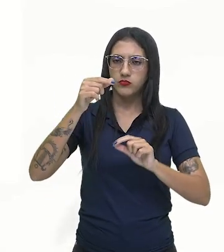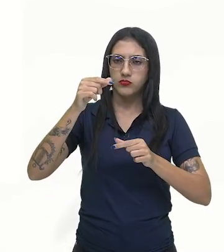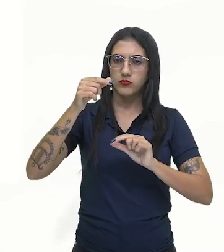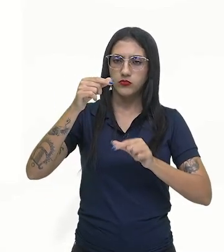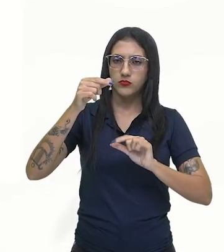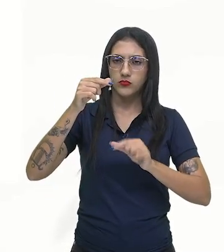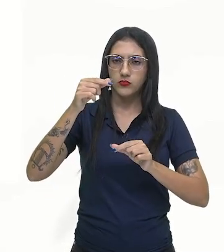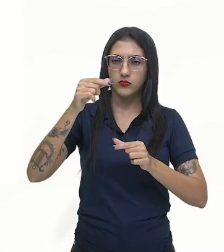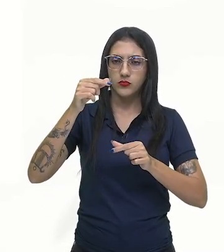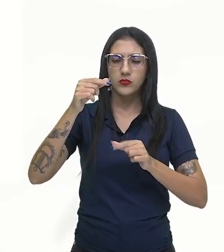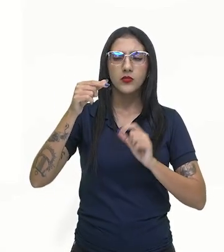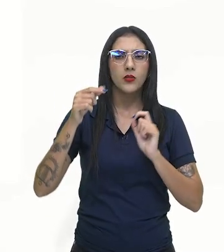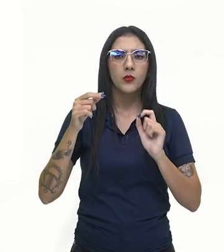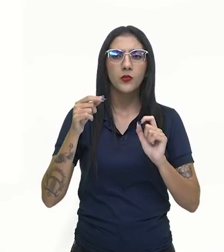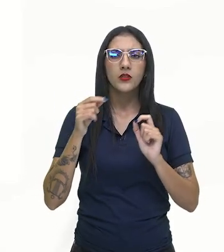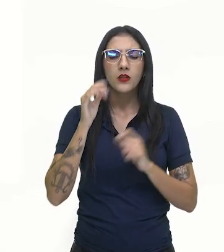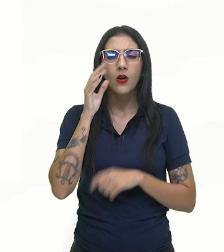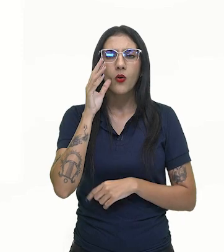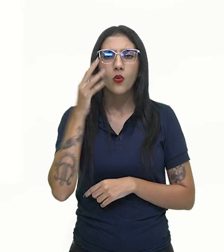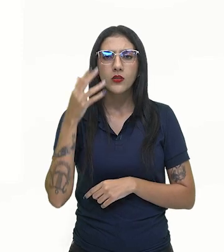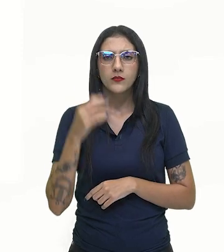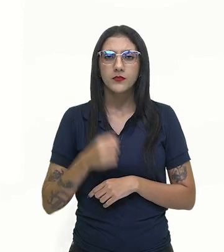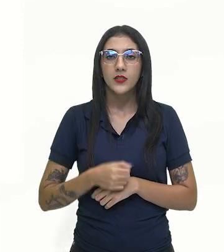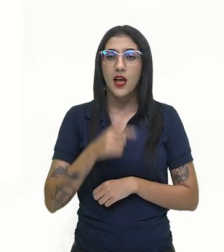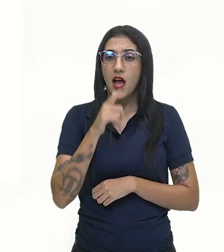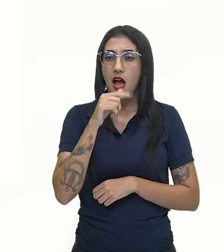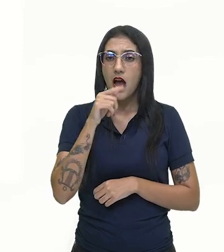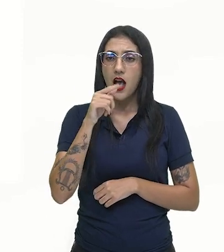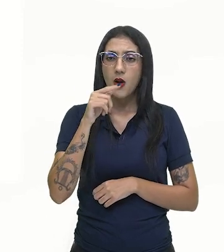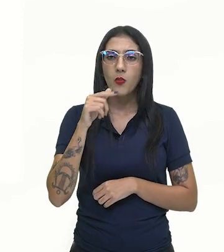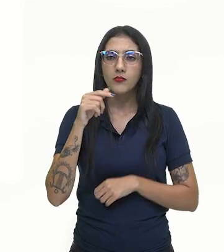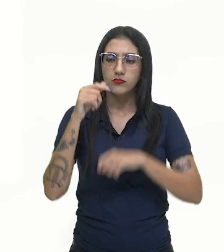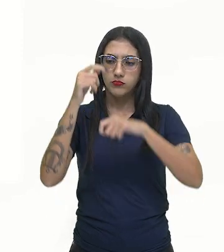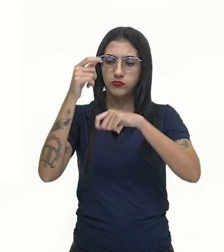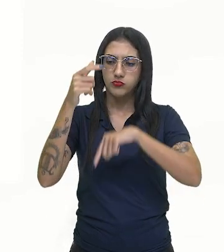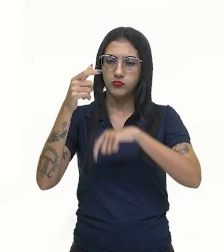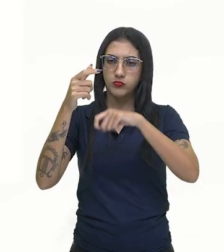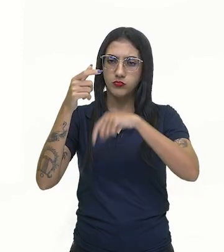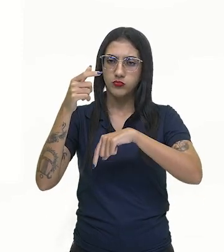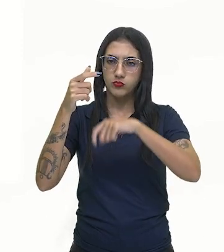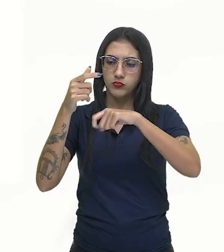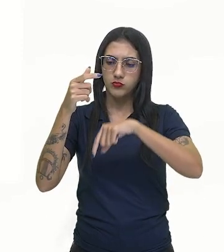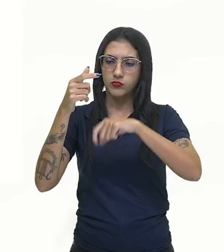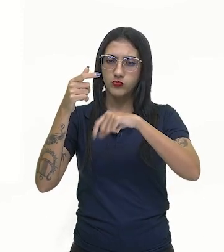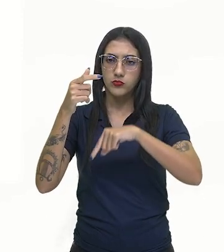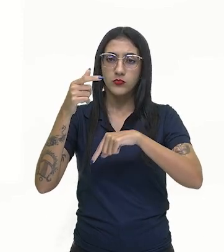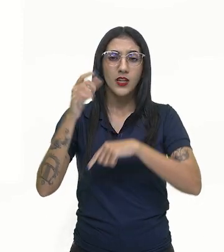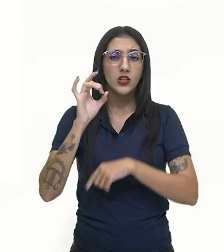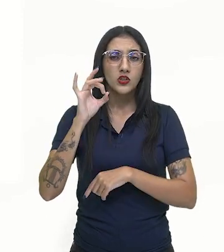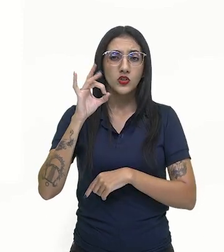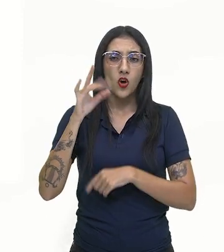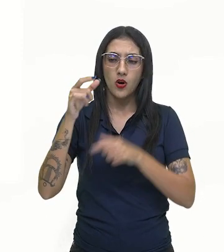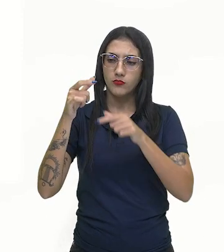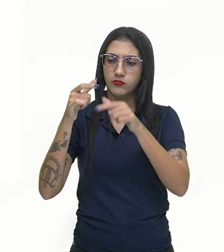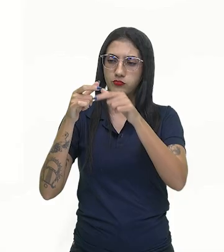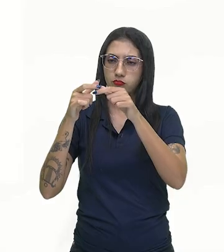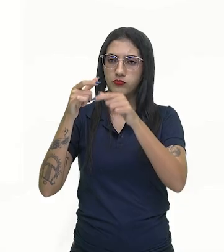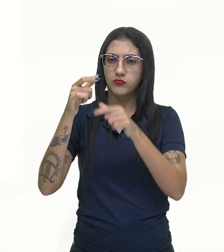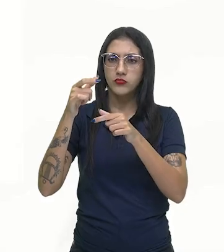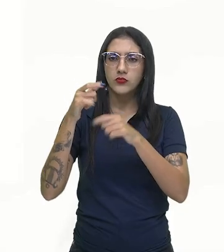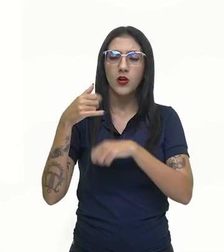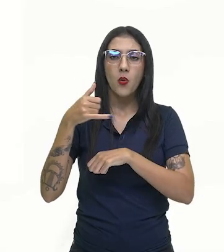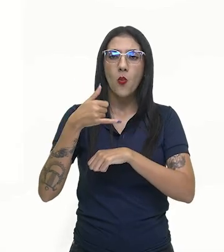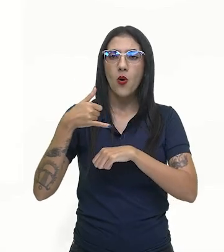dispositivo, essa chavinha, a água toda vai escoar. E aí fica o quê? O óleo. Bem simplesinho, né? A